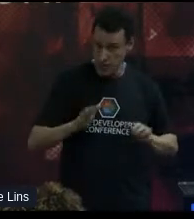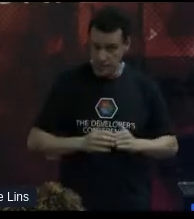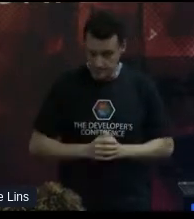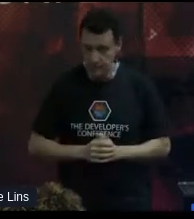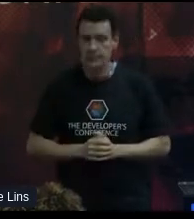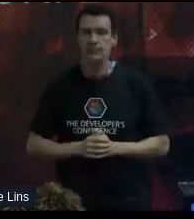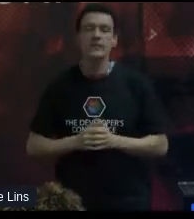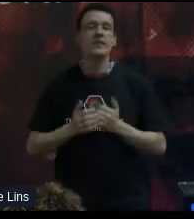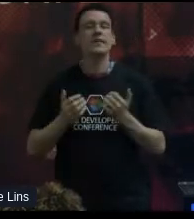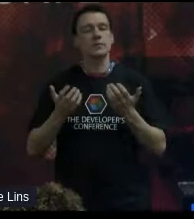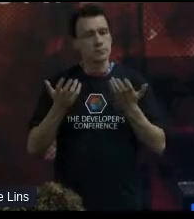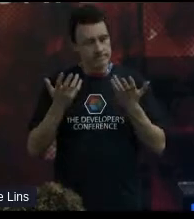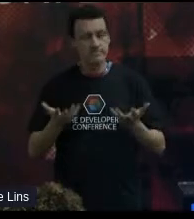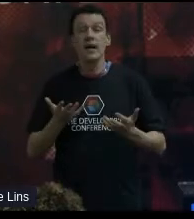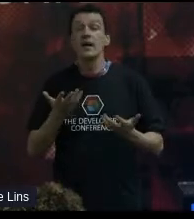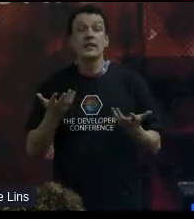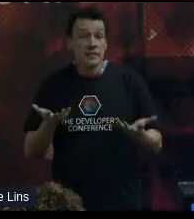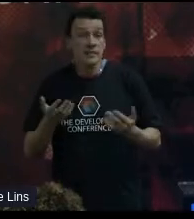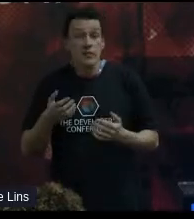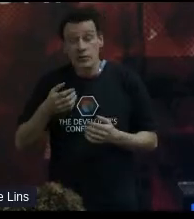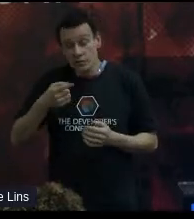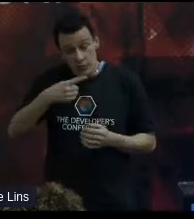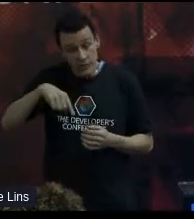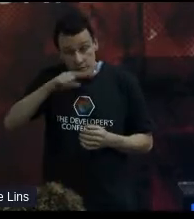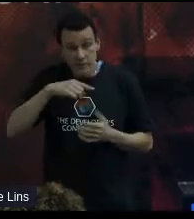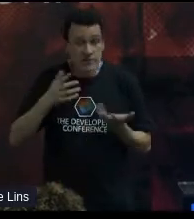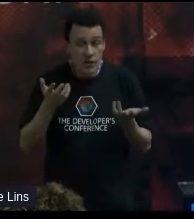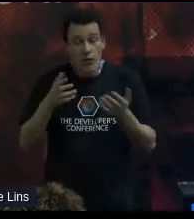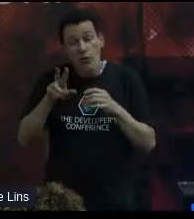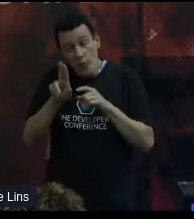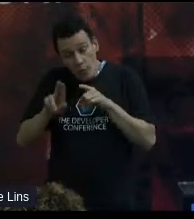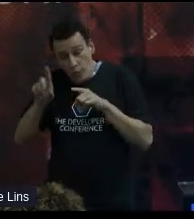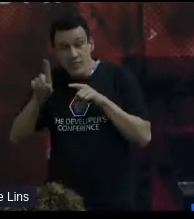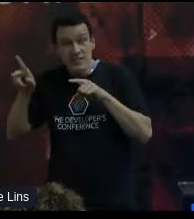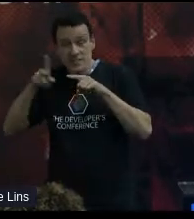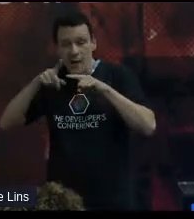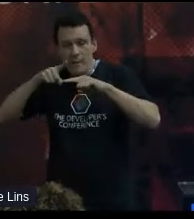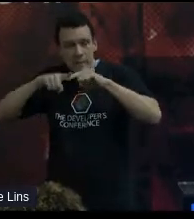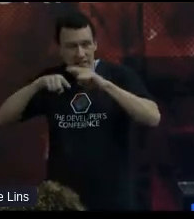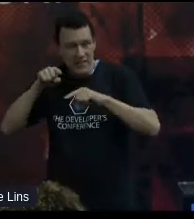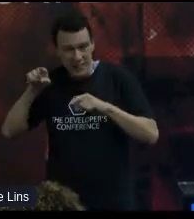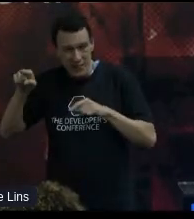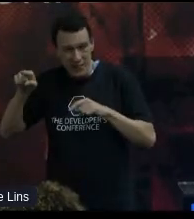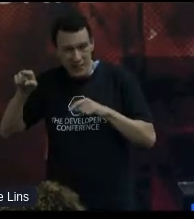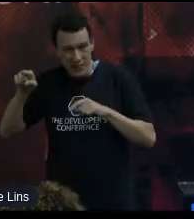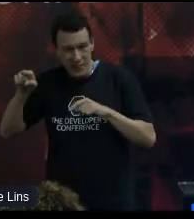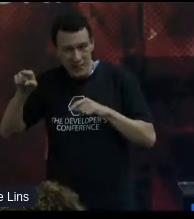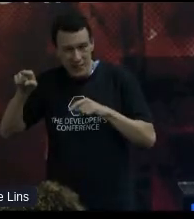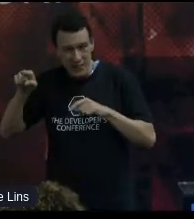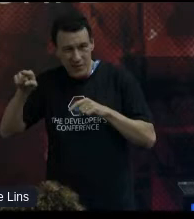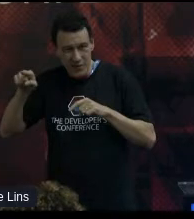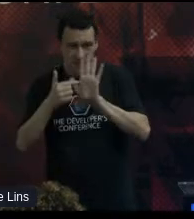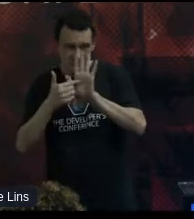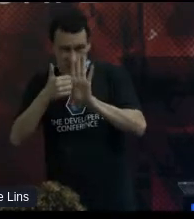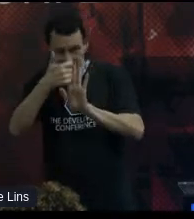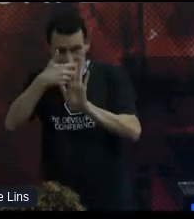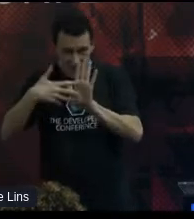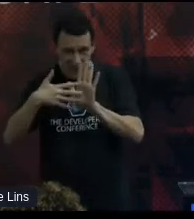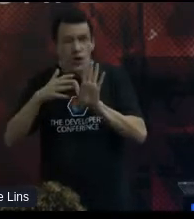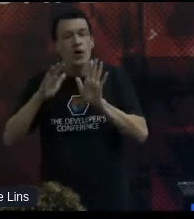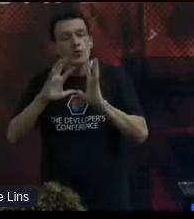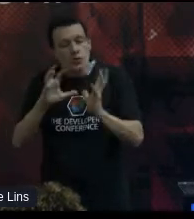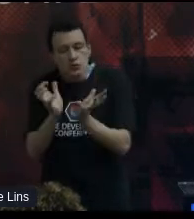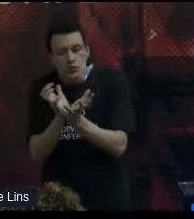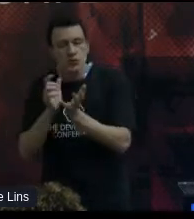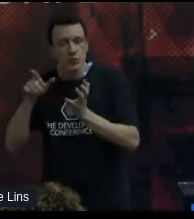né, Flávio, usando este material do próprio Big Data Corp, junto com o pessoal do Movimento Web para Todos, a gente buscou